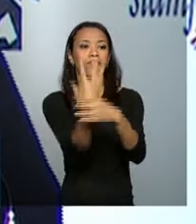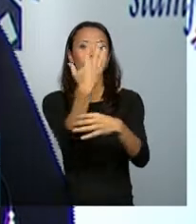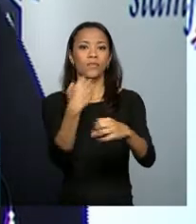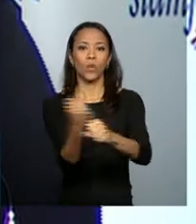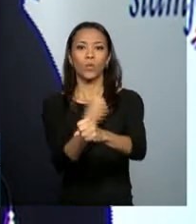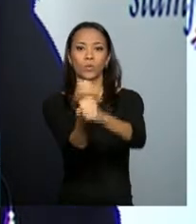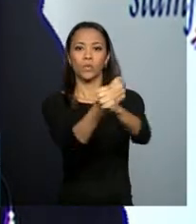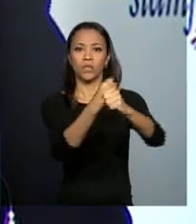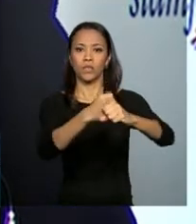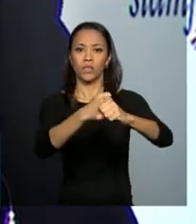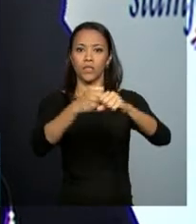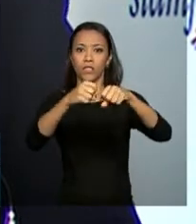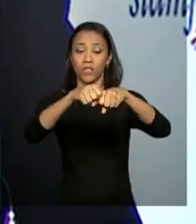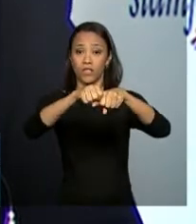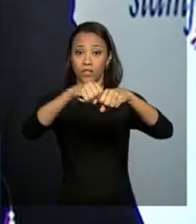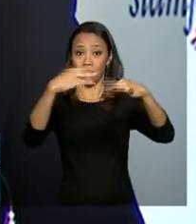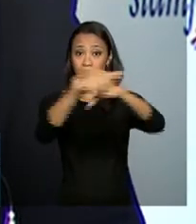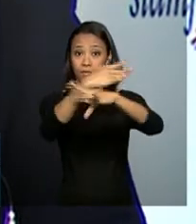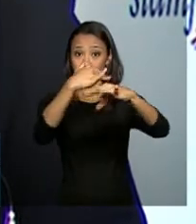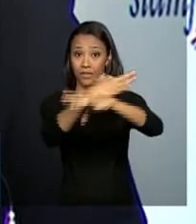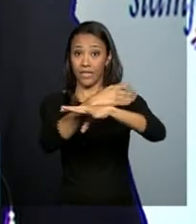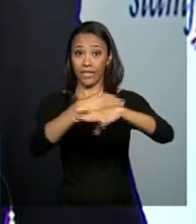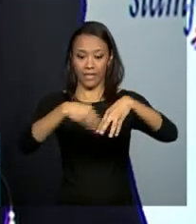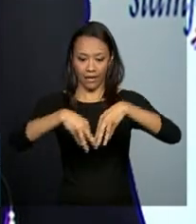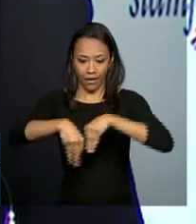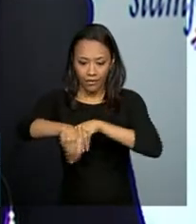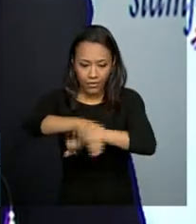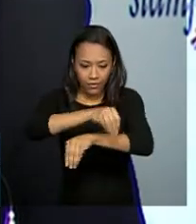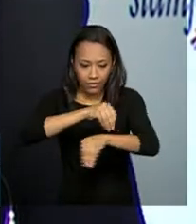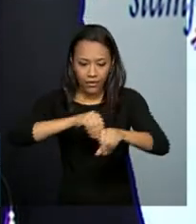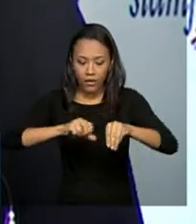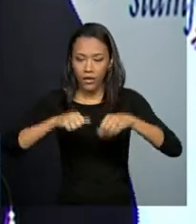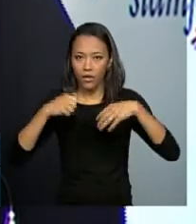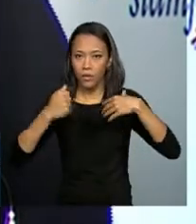a terra é cara e se constitui